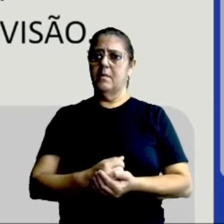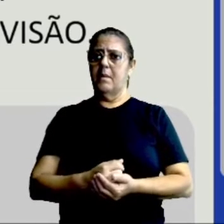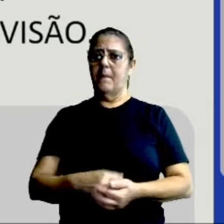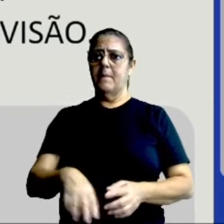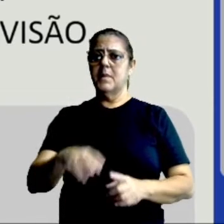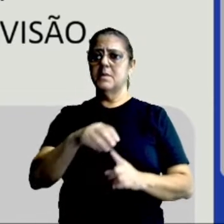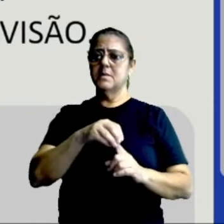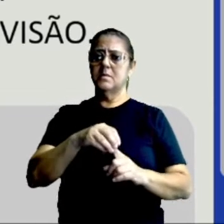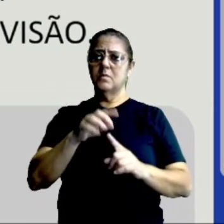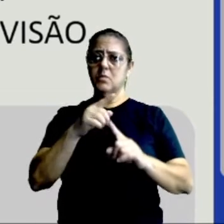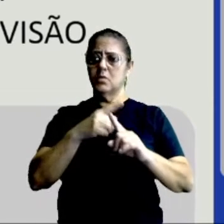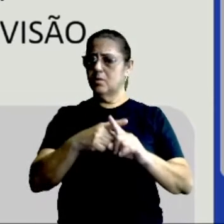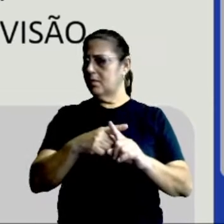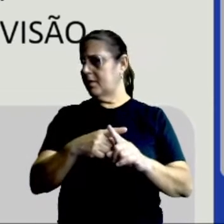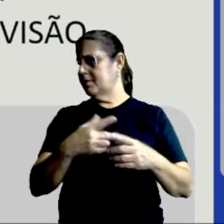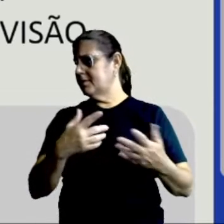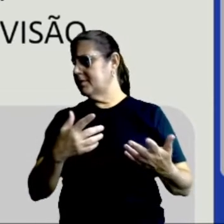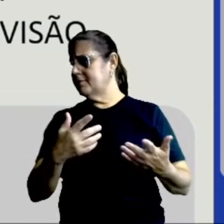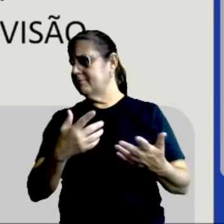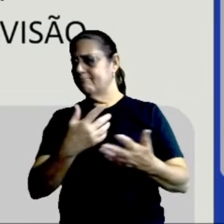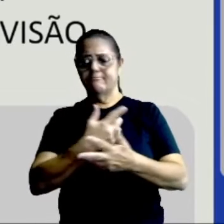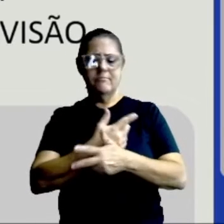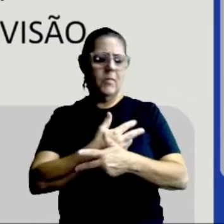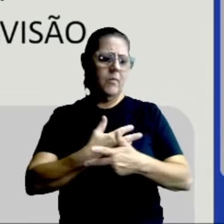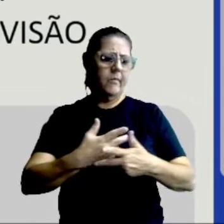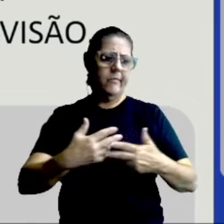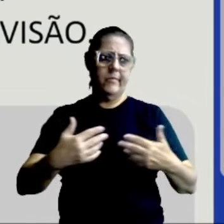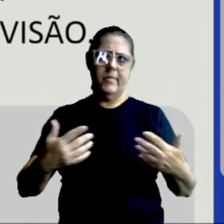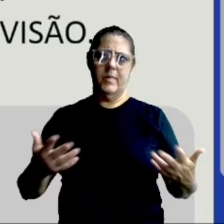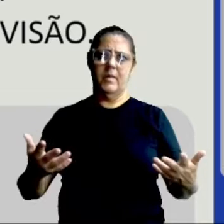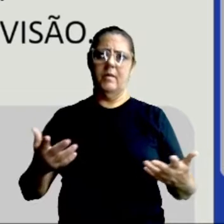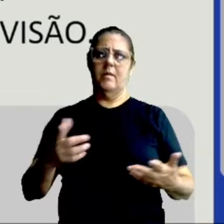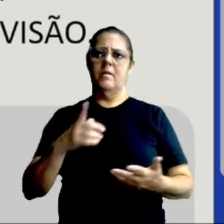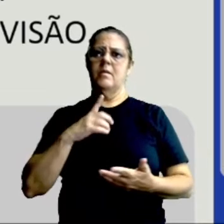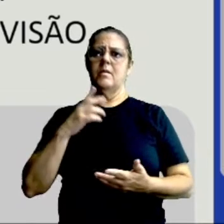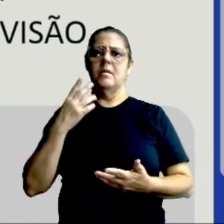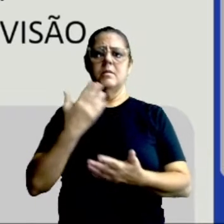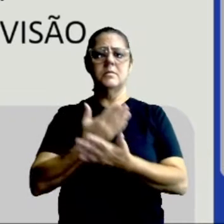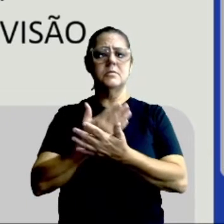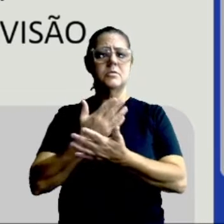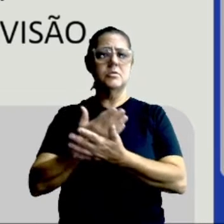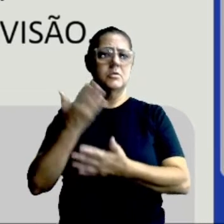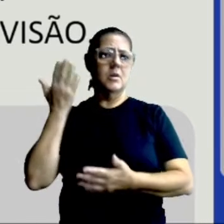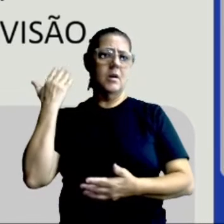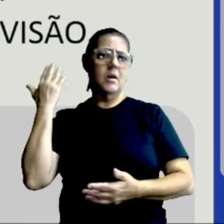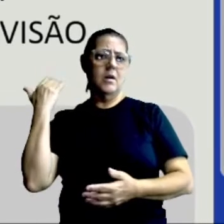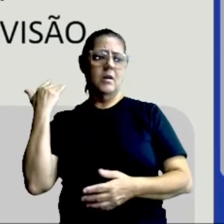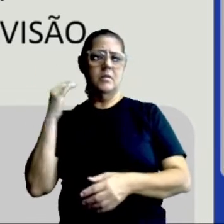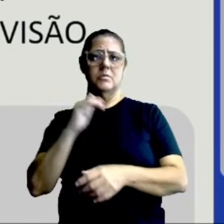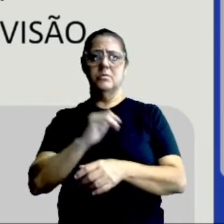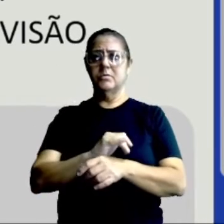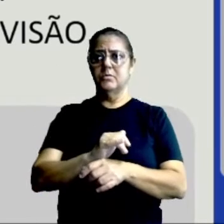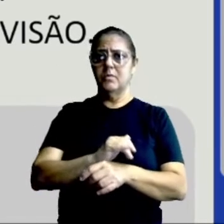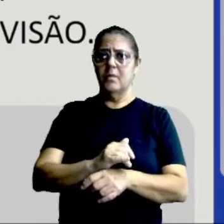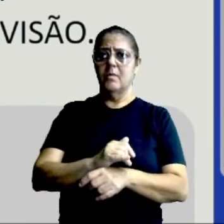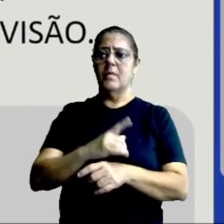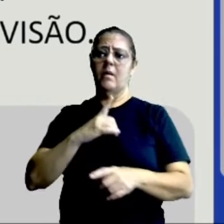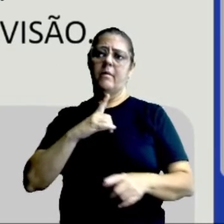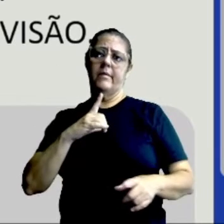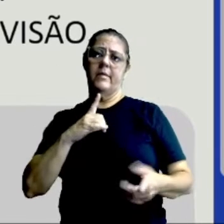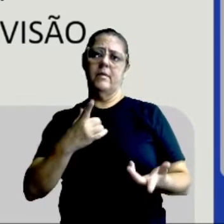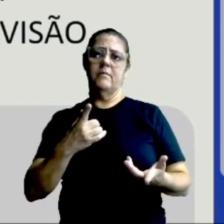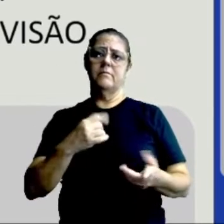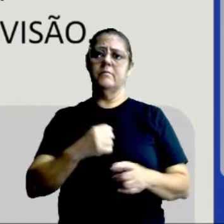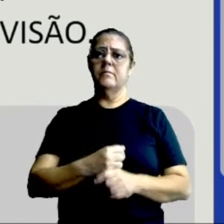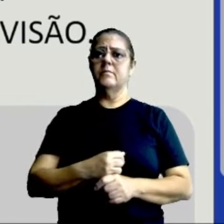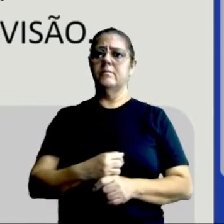Princípio multiplicativo, aditivo, enfim. É importante vocês voltarem a assistir essa aula anterior, que está bem completinha, falando das operações.